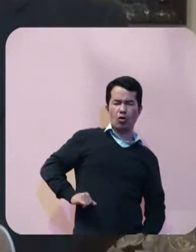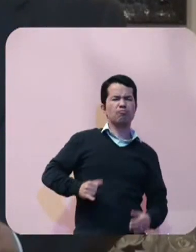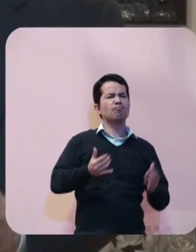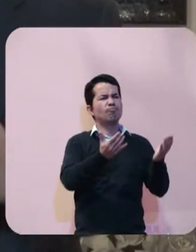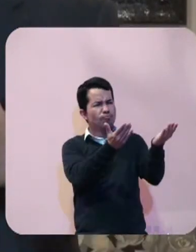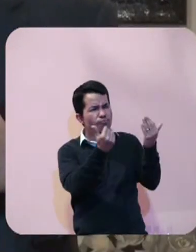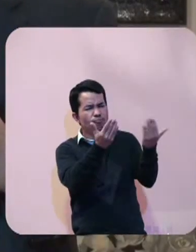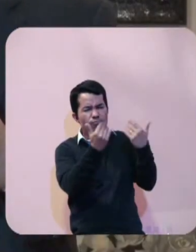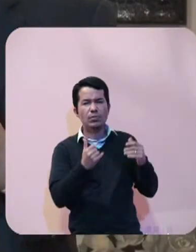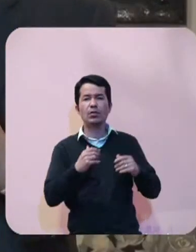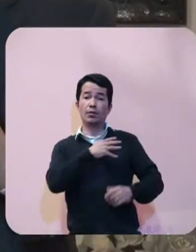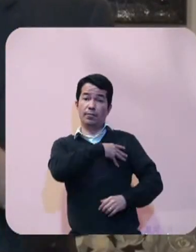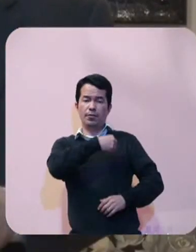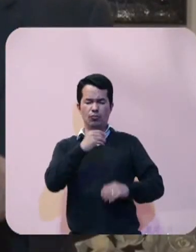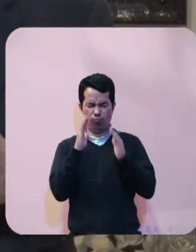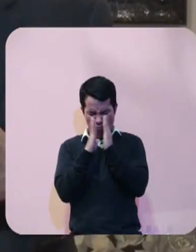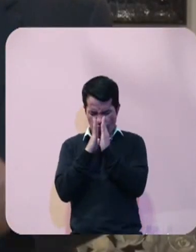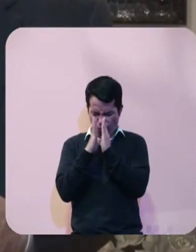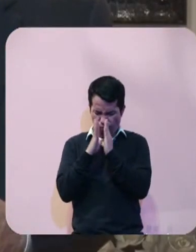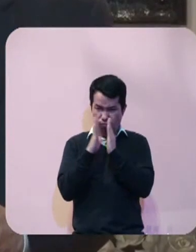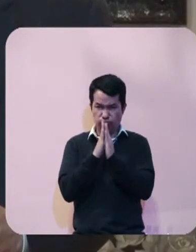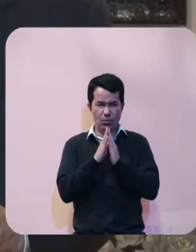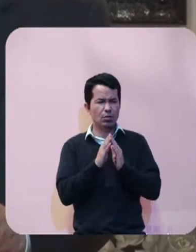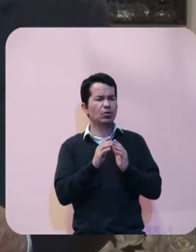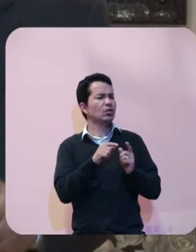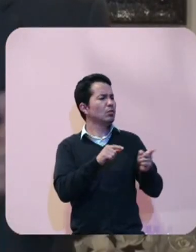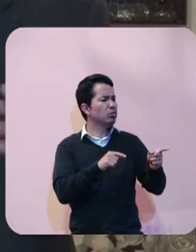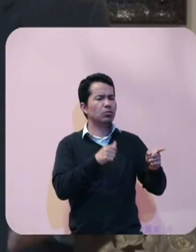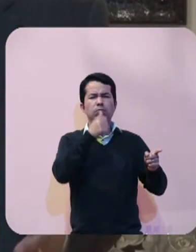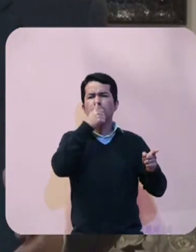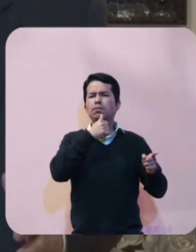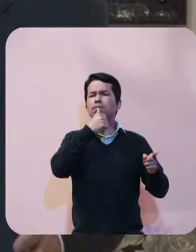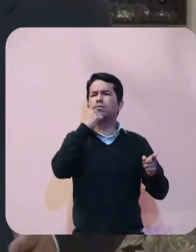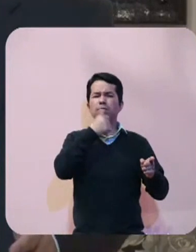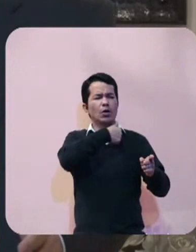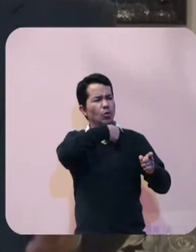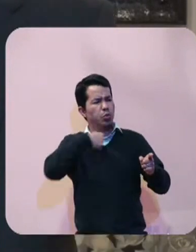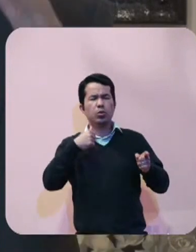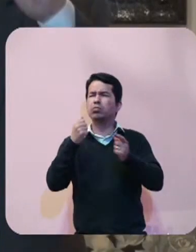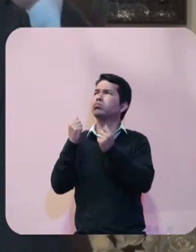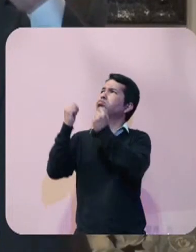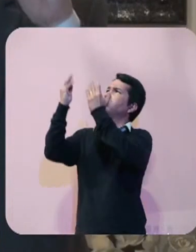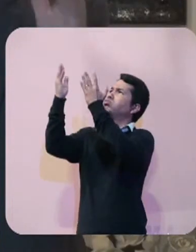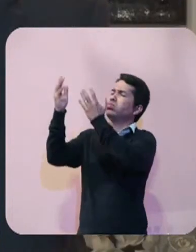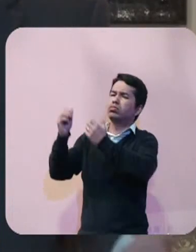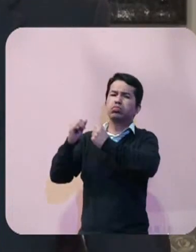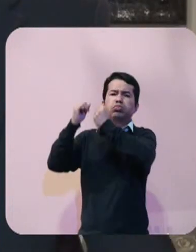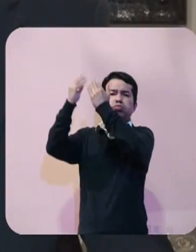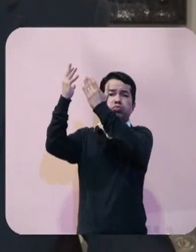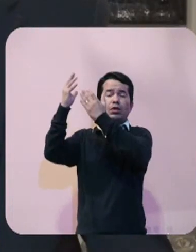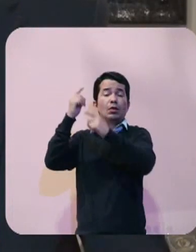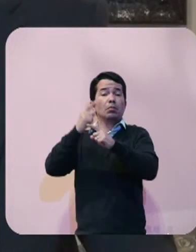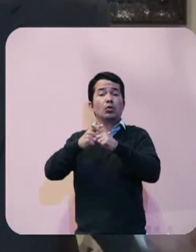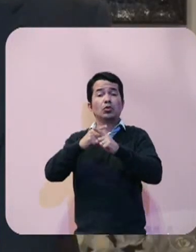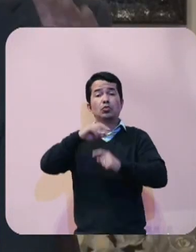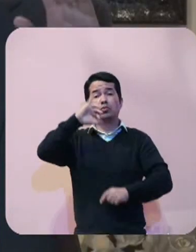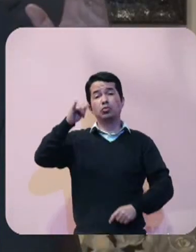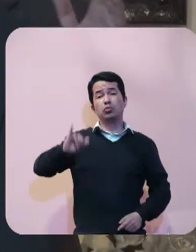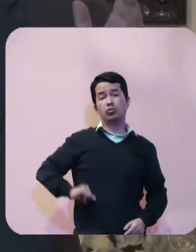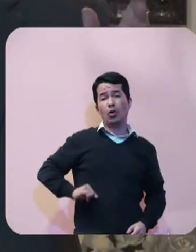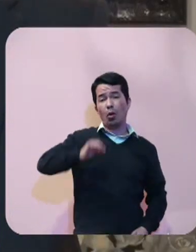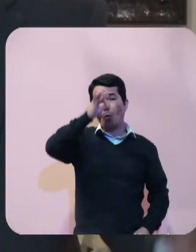oferecia holocaustos segundo o número de todos eles, pois dizia: talvez tenham pecado os meus